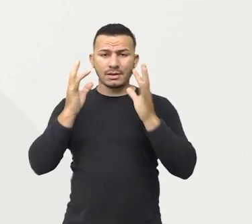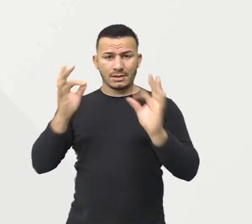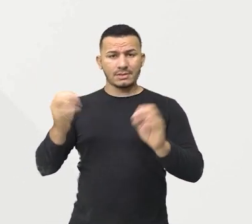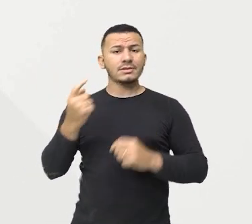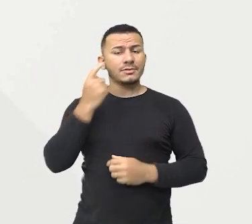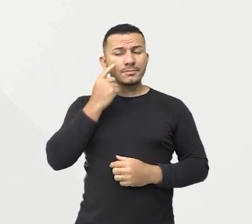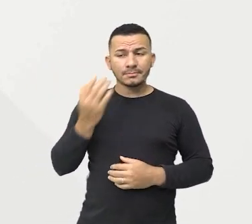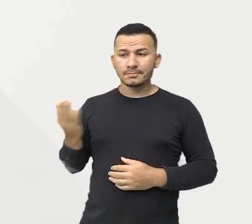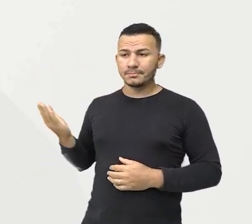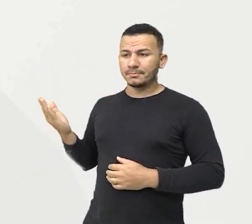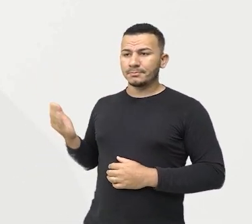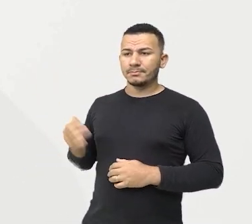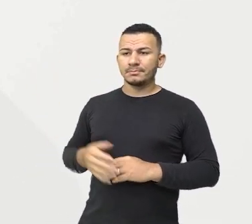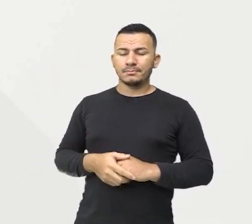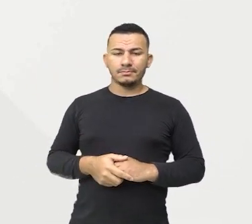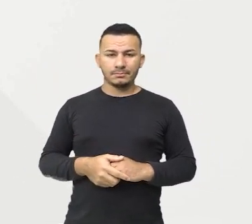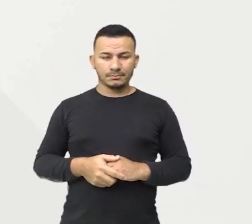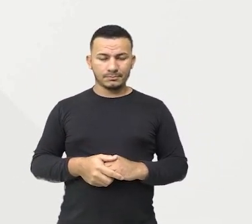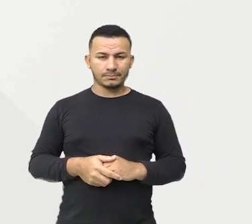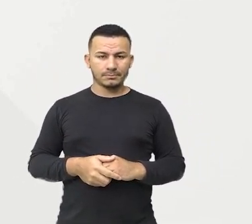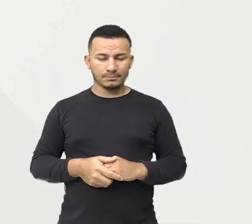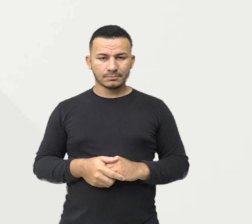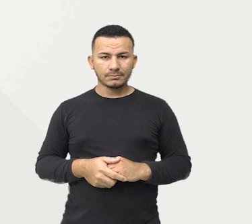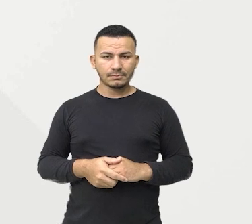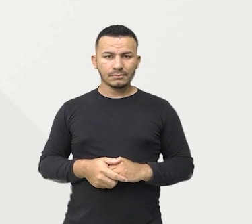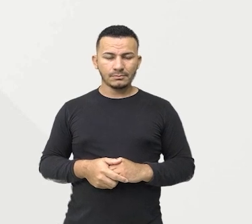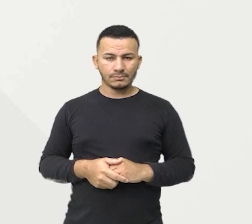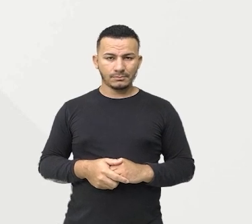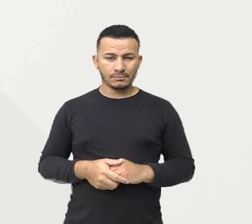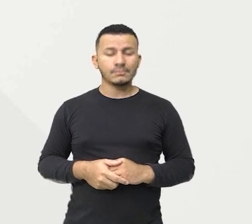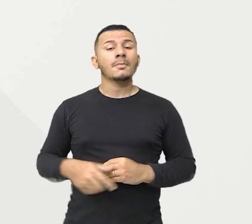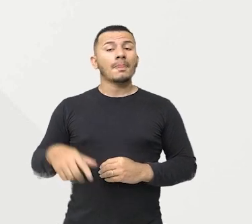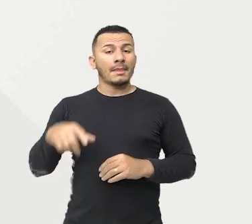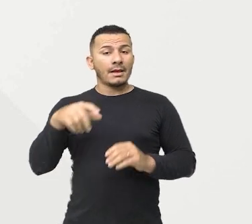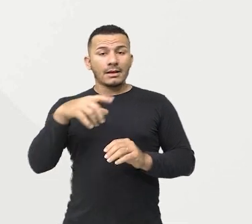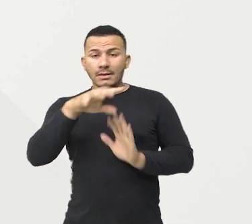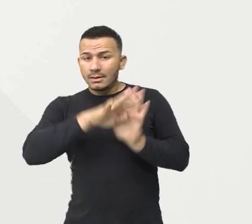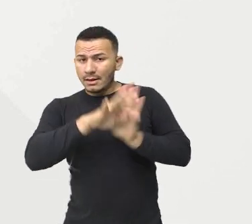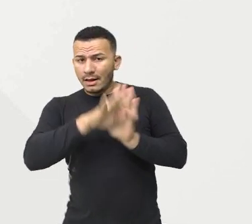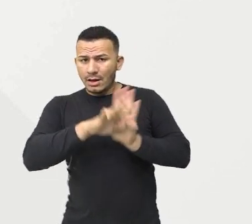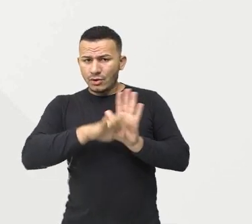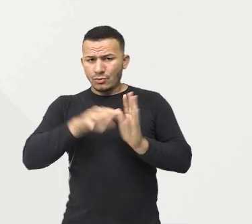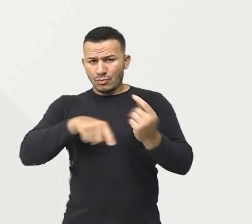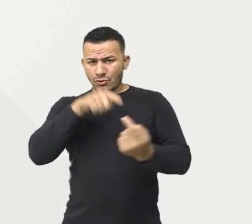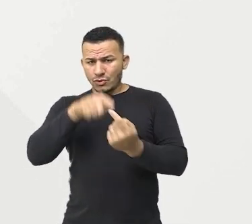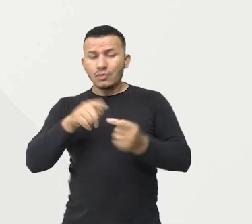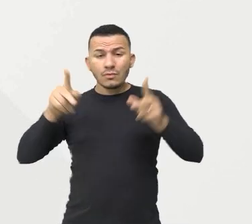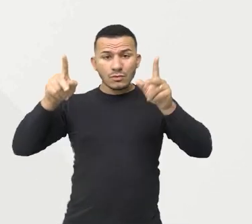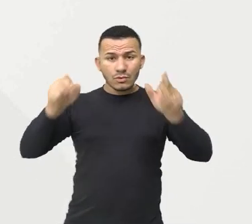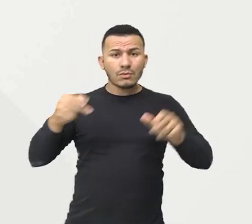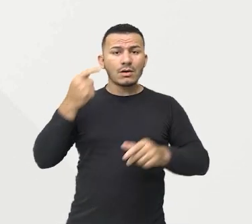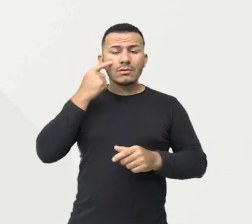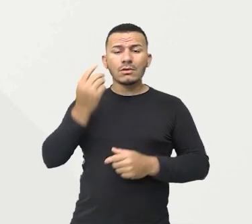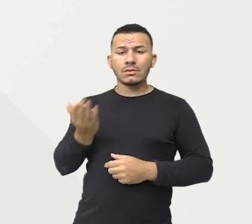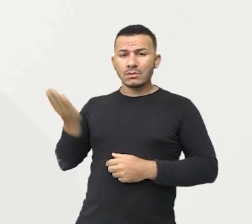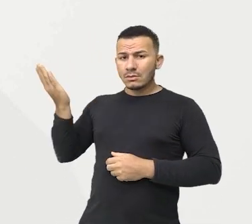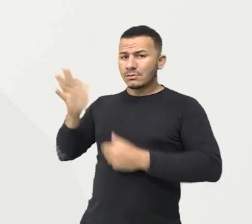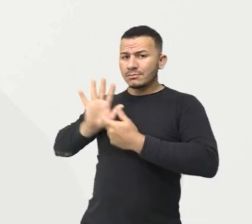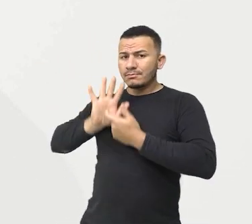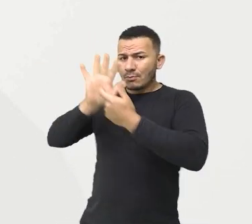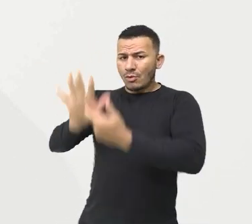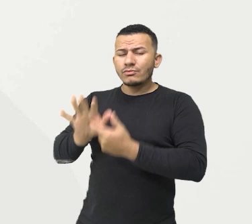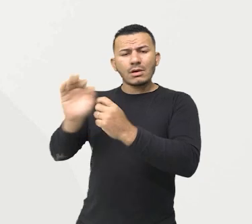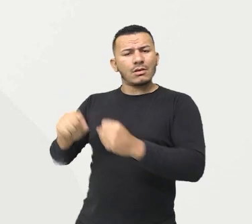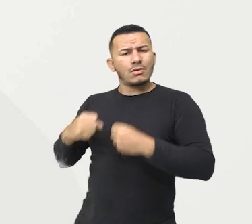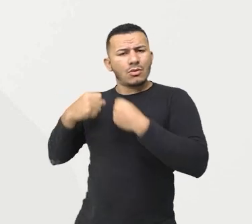informação. Em textos que têm esse objetivo, essa função de expor um conceito ou de defender